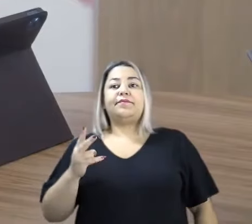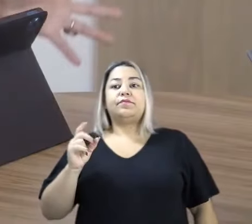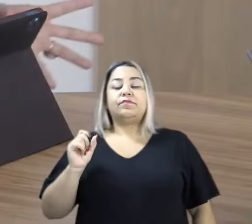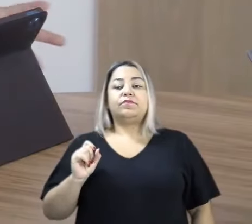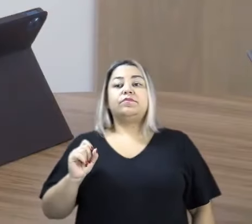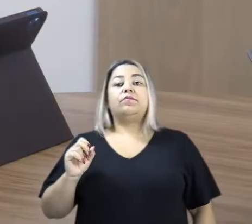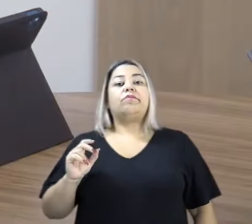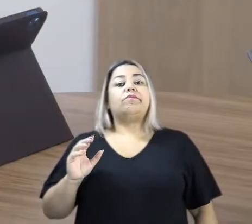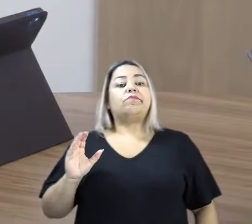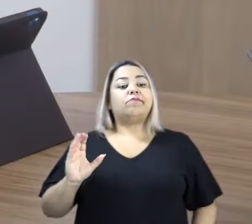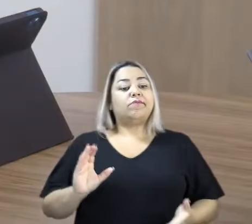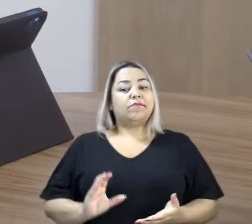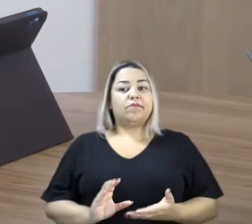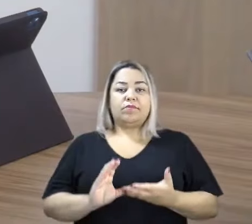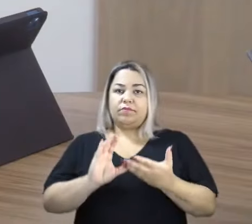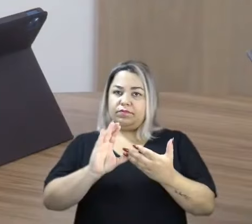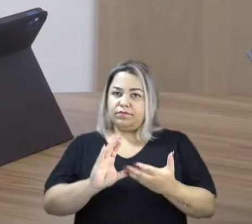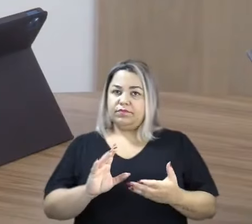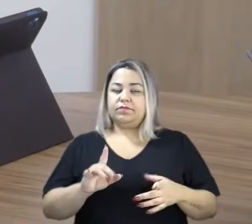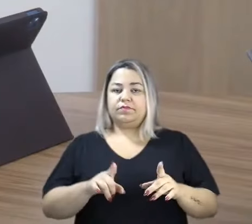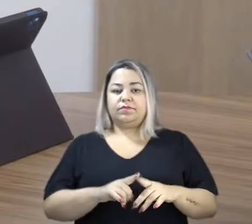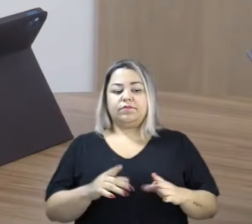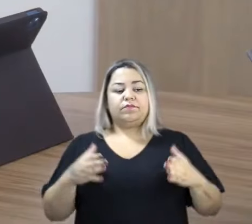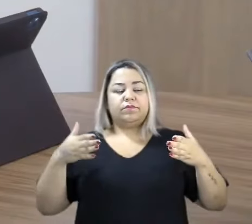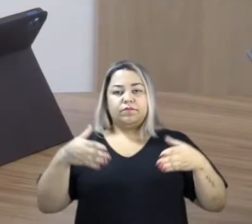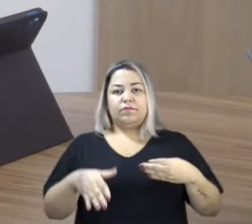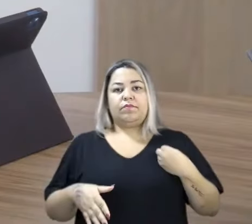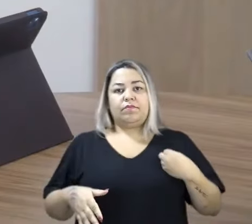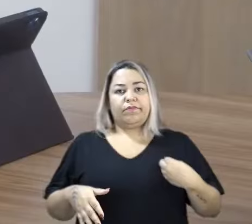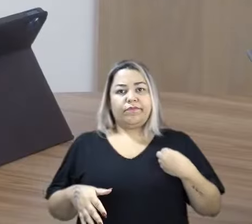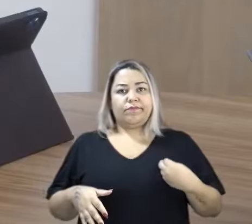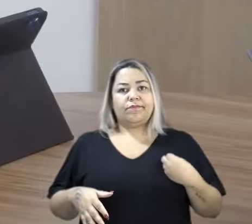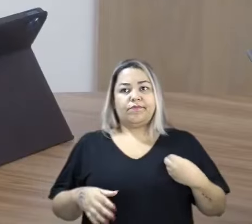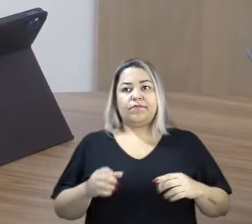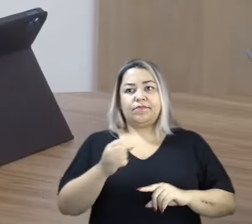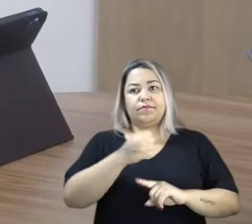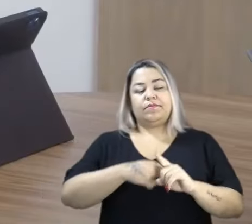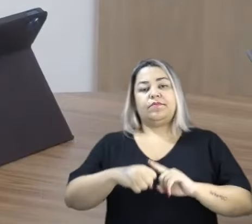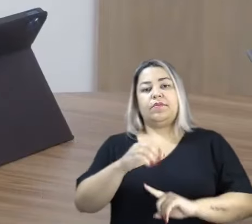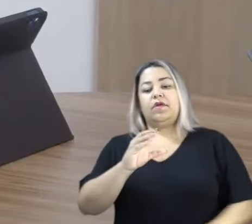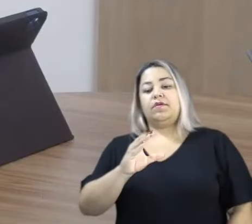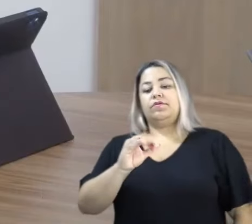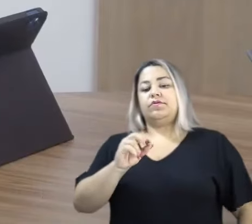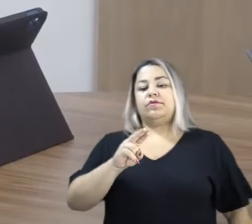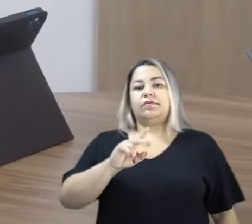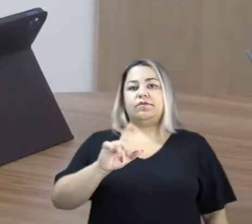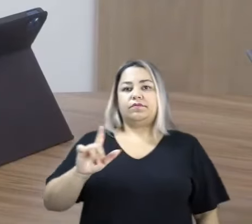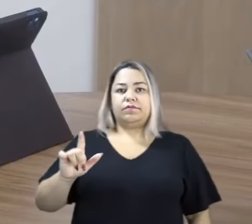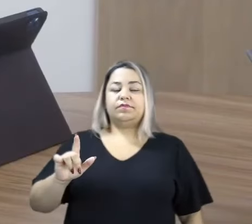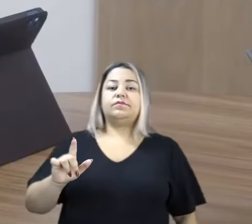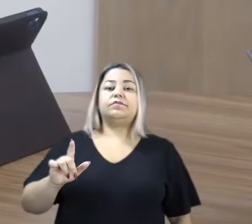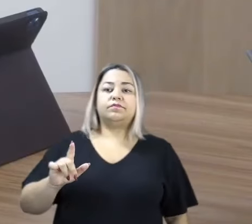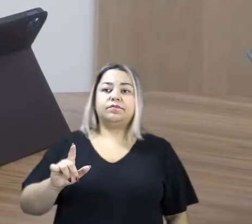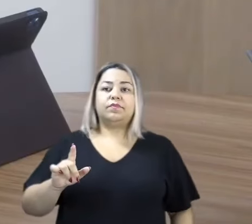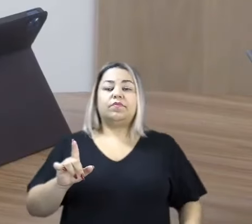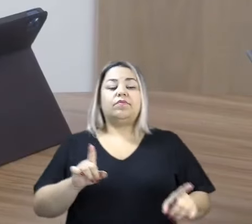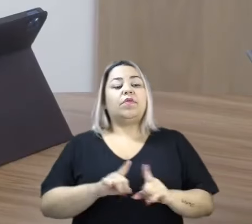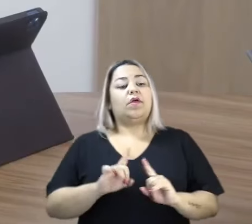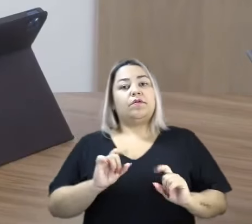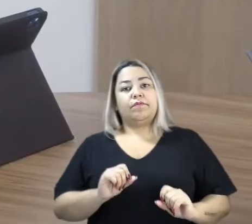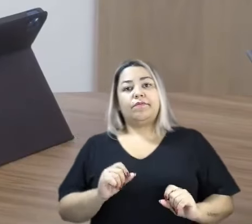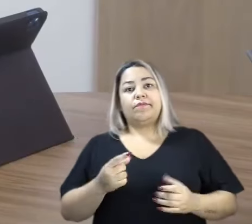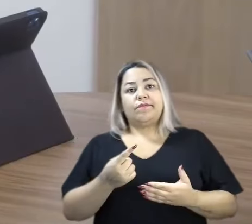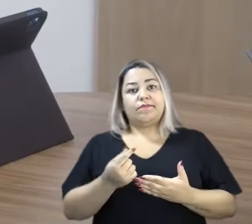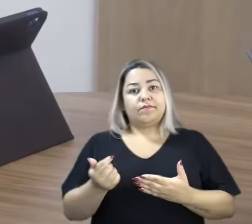Vem conselho, né? Vem essa participação da sociedade civil, os pactos, né? Os aportes financeiros que